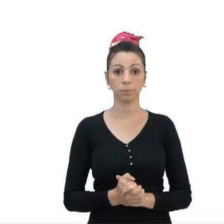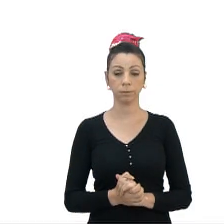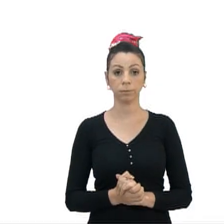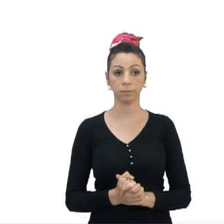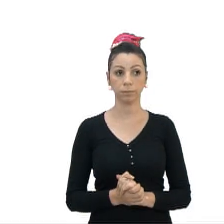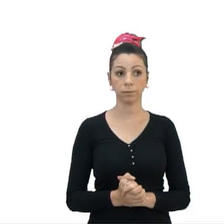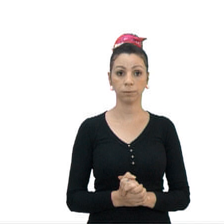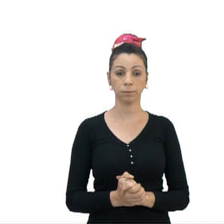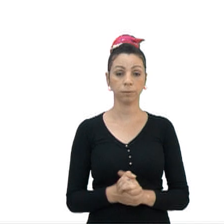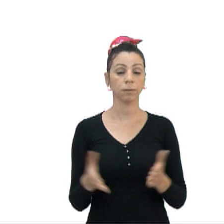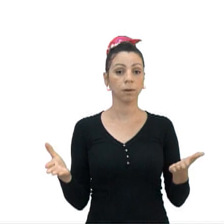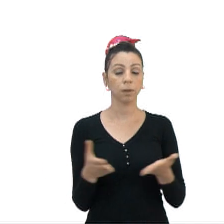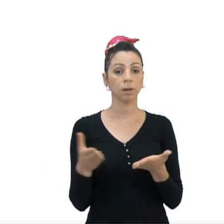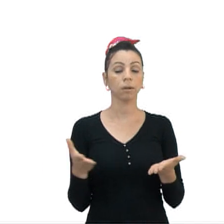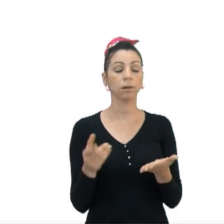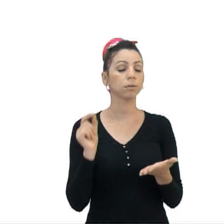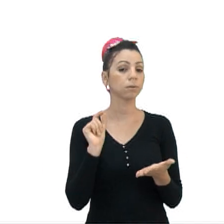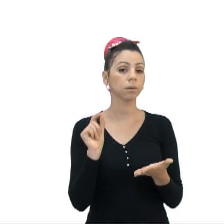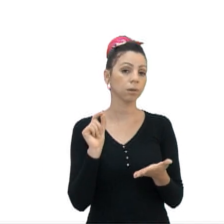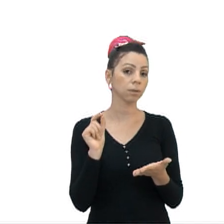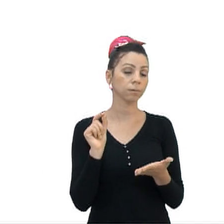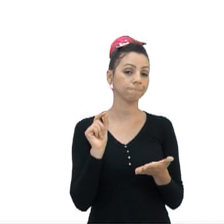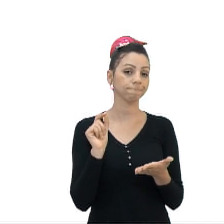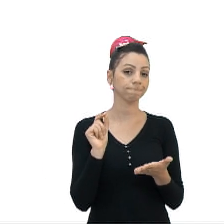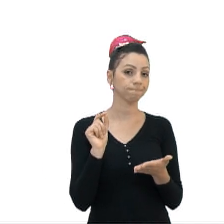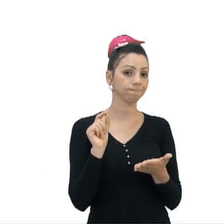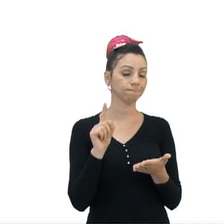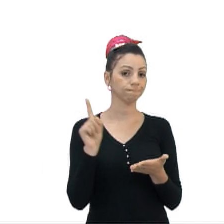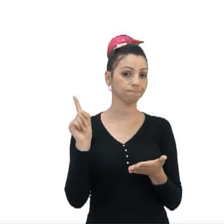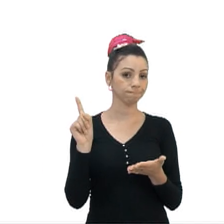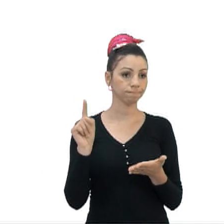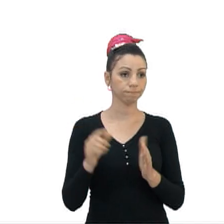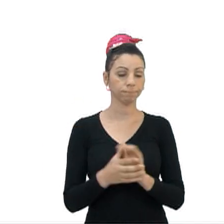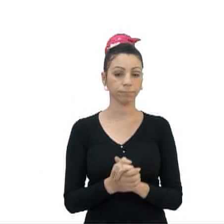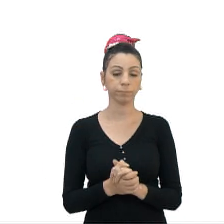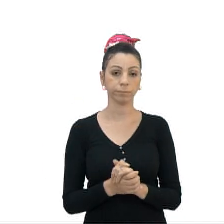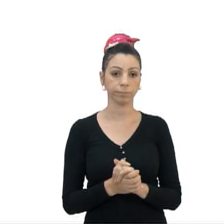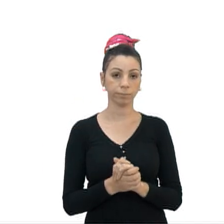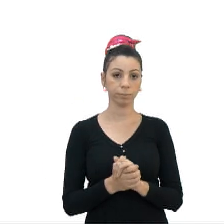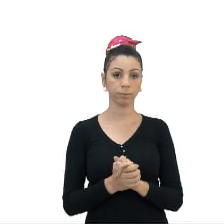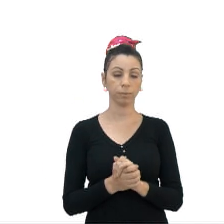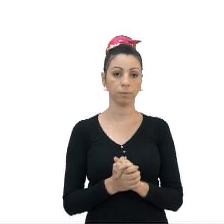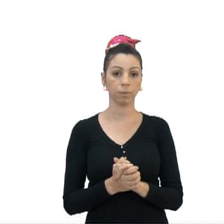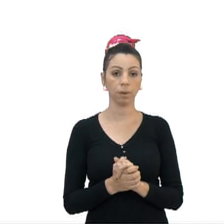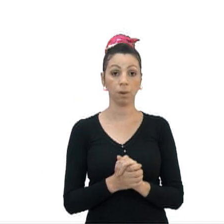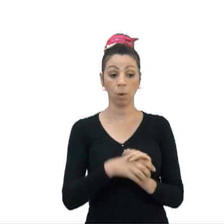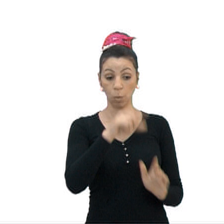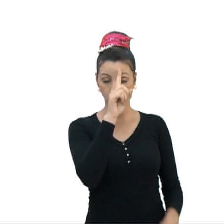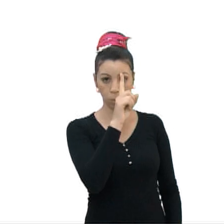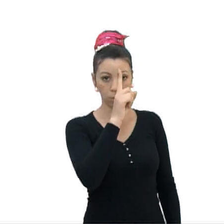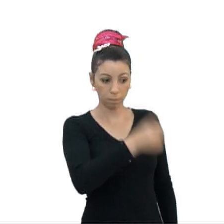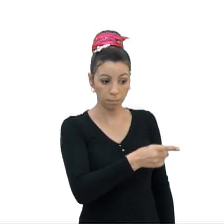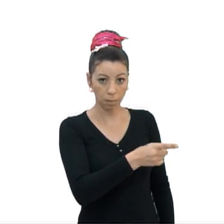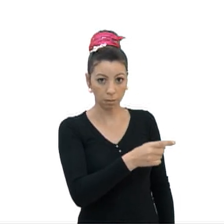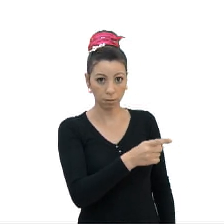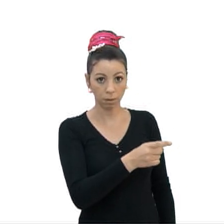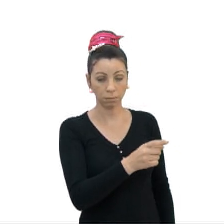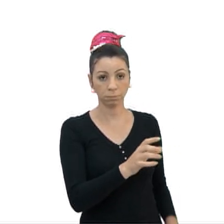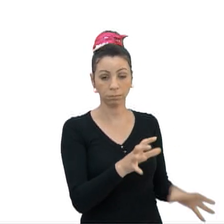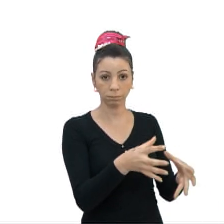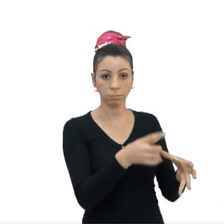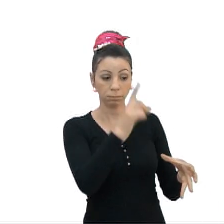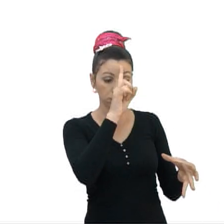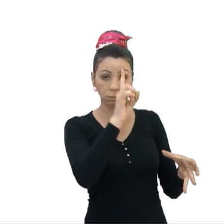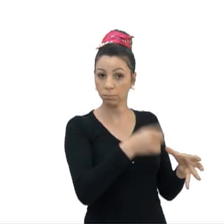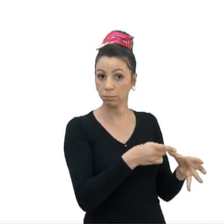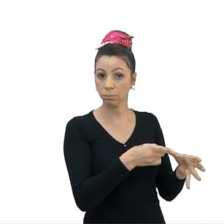bem. Agora eu vou pensar a seguinte coisa. No modo imperativo, aquele modo de mandar, certo? O